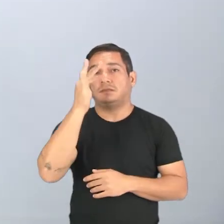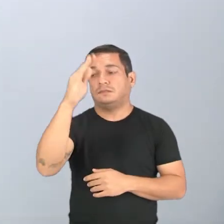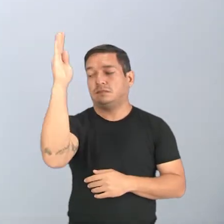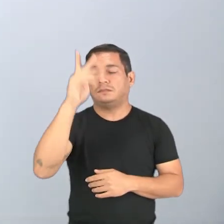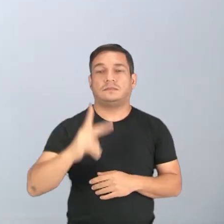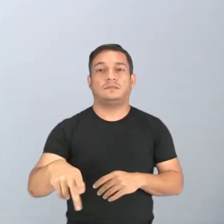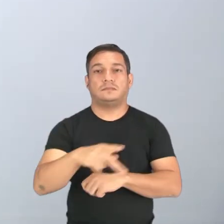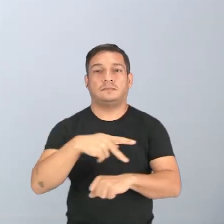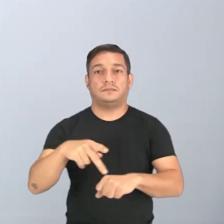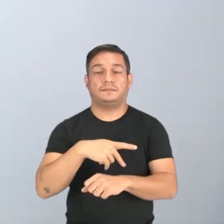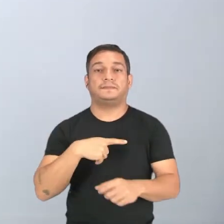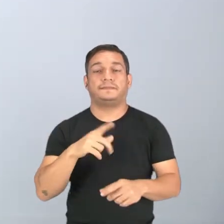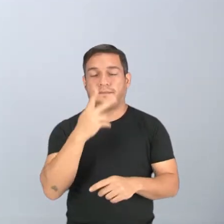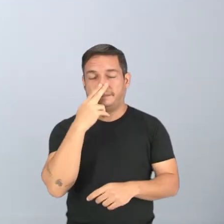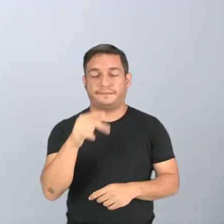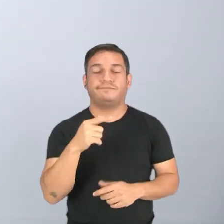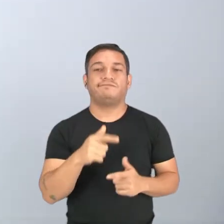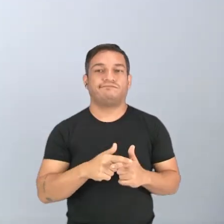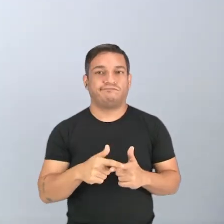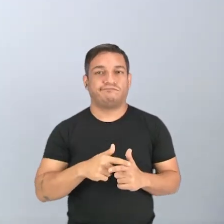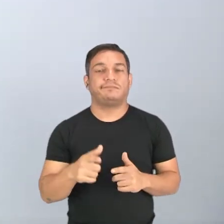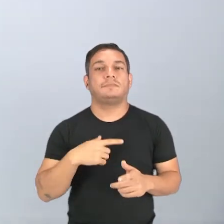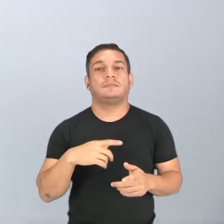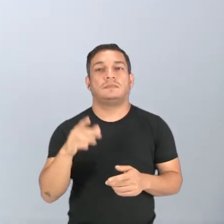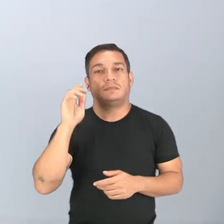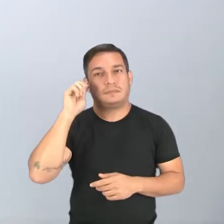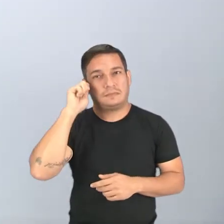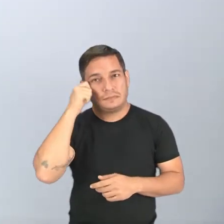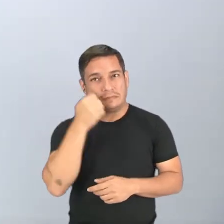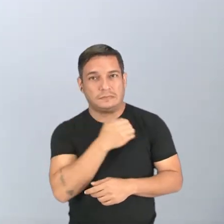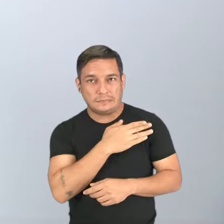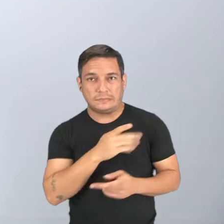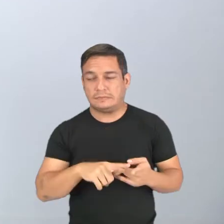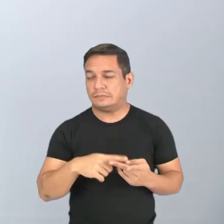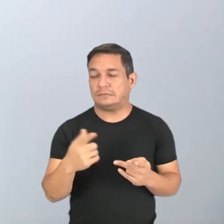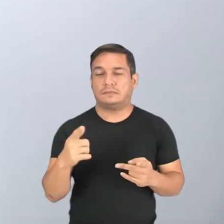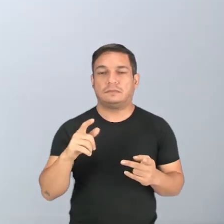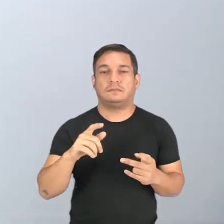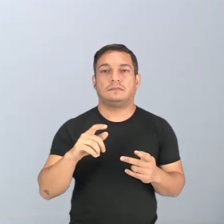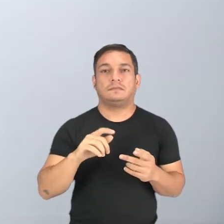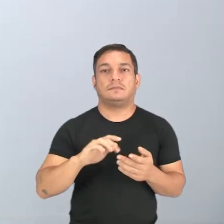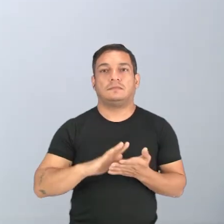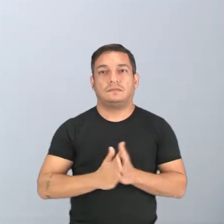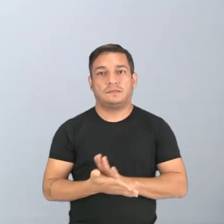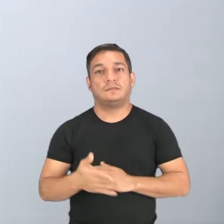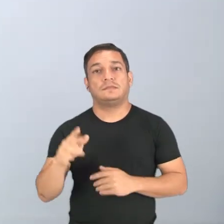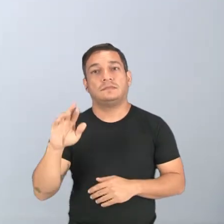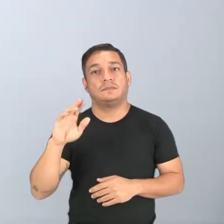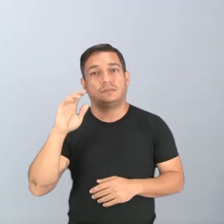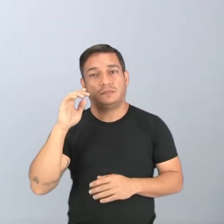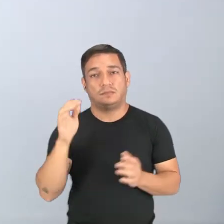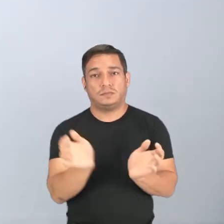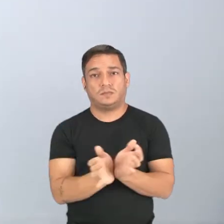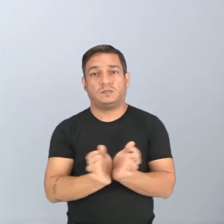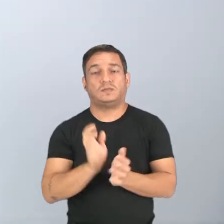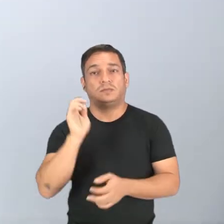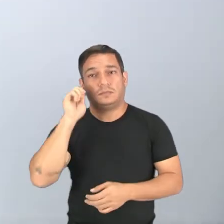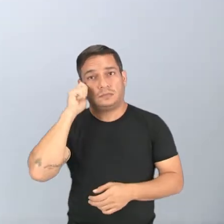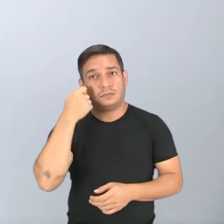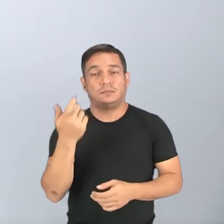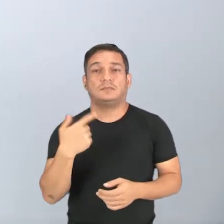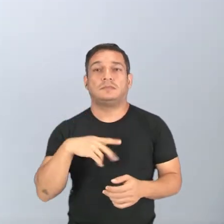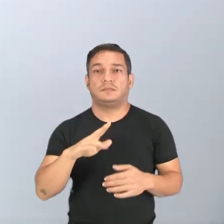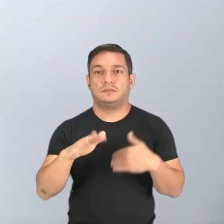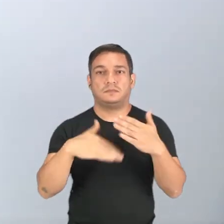país estaria comprometido. Então, esse racismo estrutural, né, essa degeneração racial, de que o Brasil não iria